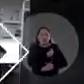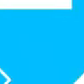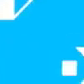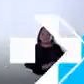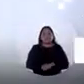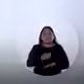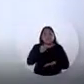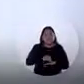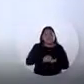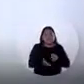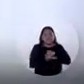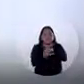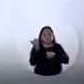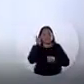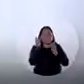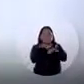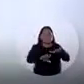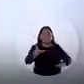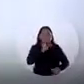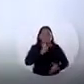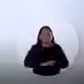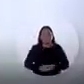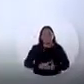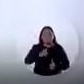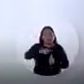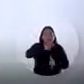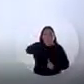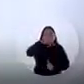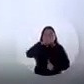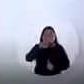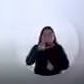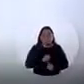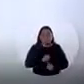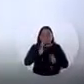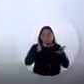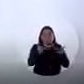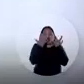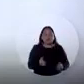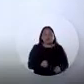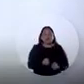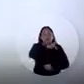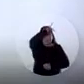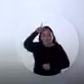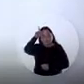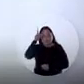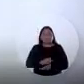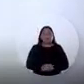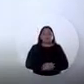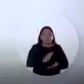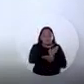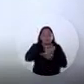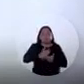a vida. Esse descaso tem data para acabar. Dia 1º de janeiro. Assim que assumirmos a prefeitura,